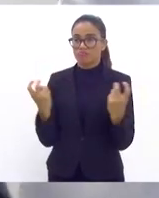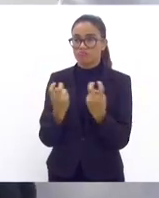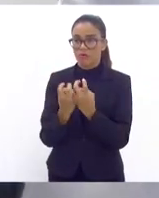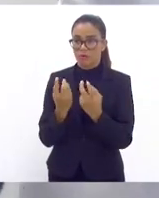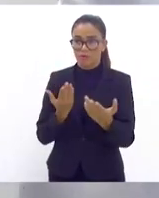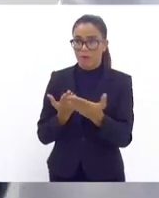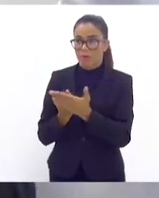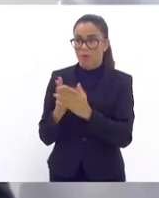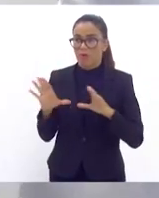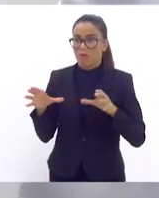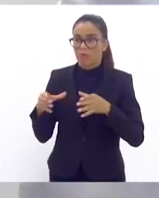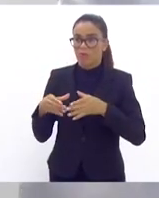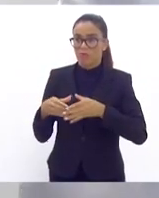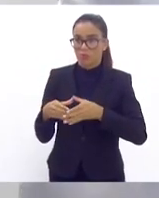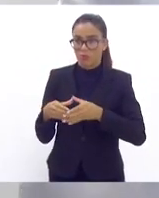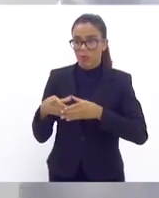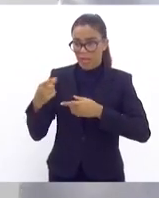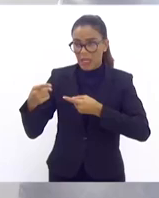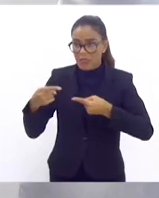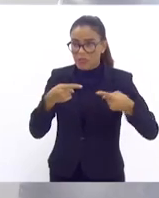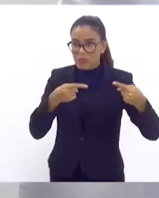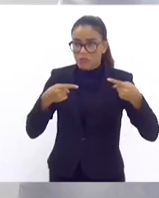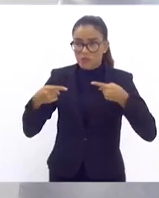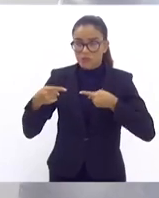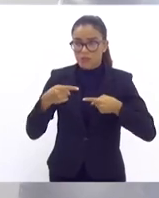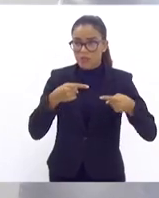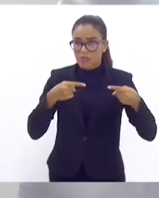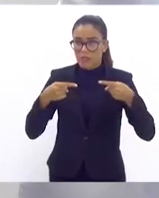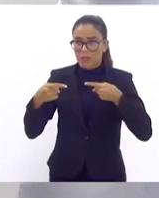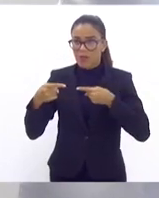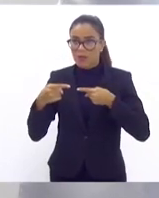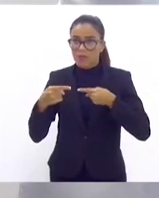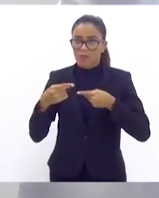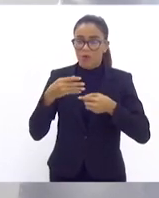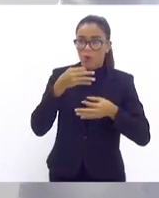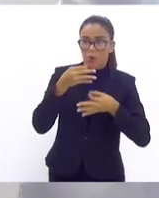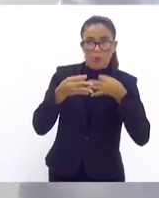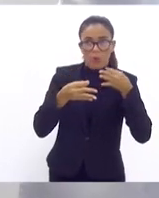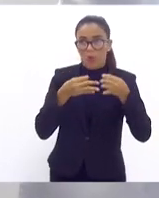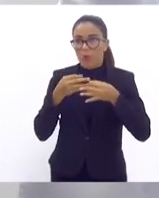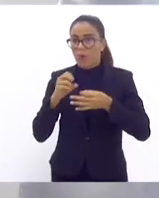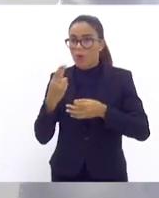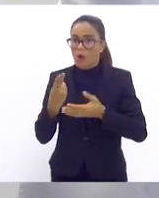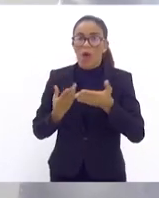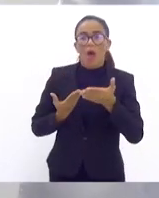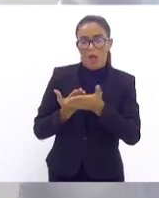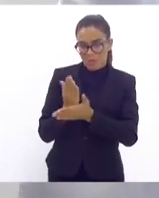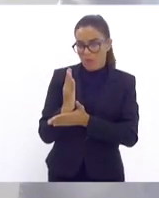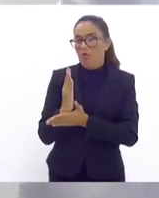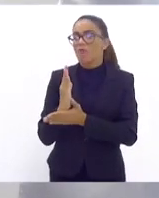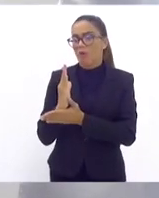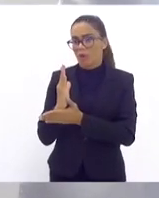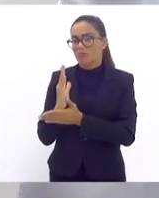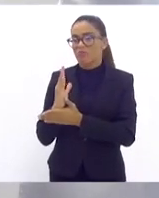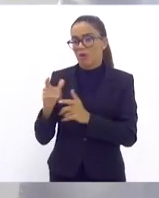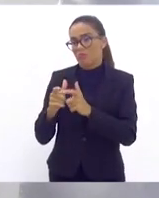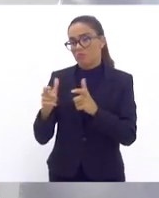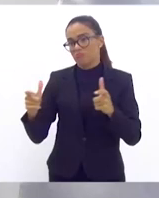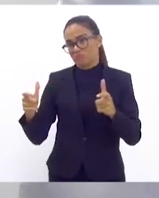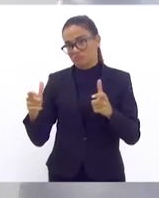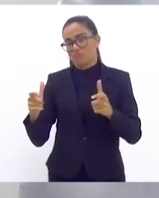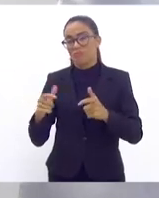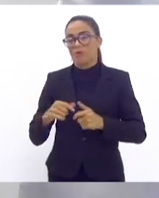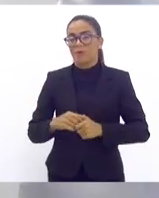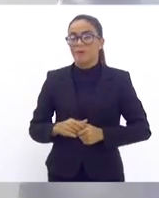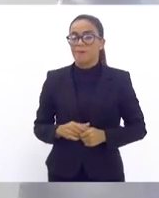discussão, não havendo o que queira discutir, em votação, senhores que aprovam, permaneçam como estão, aprovados os pareceres dos relatores, foi aprovado pela inconstitucionalidade, judicialidade